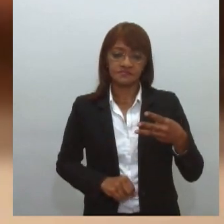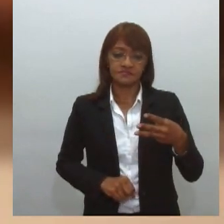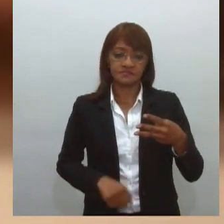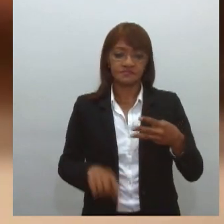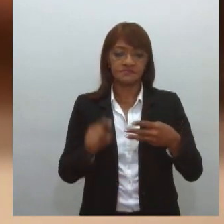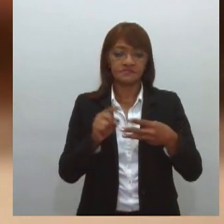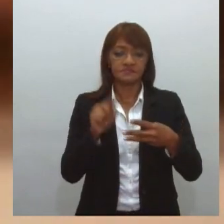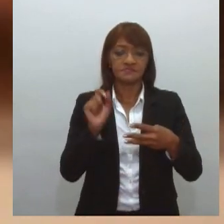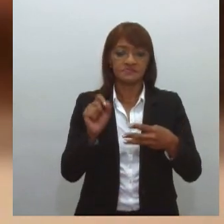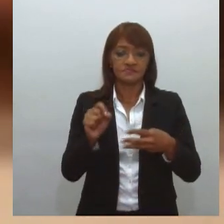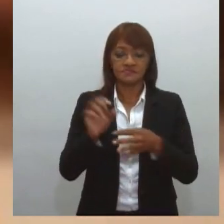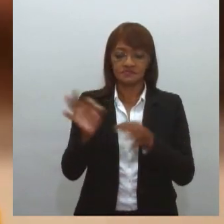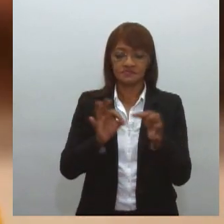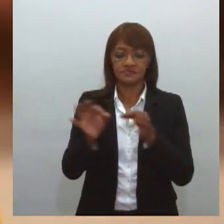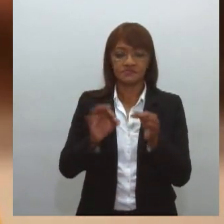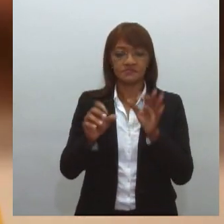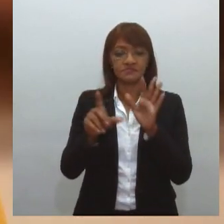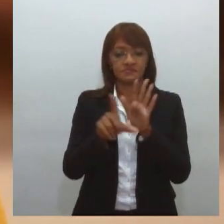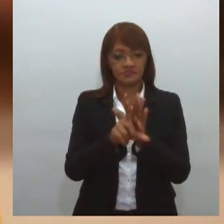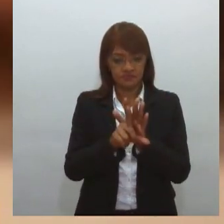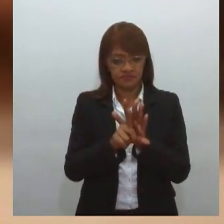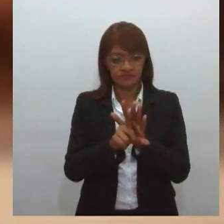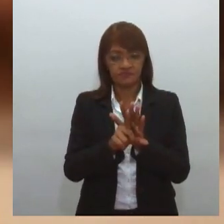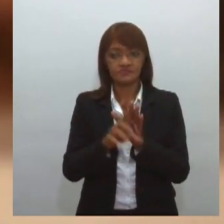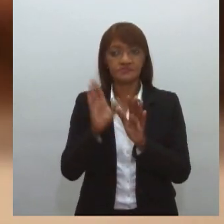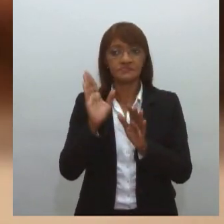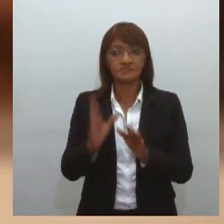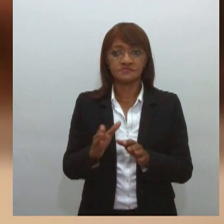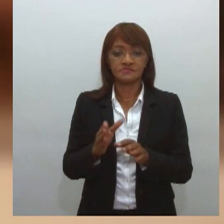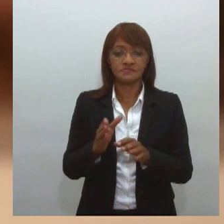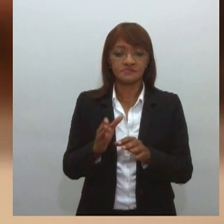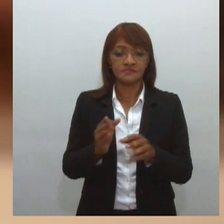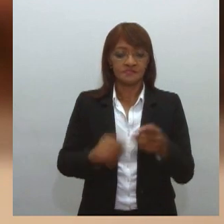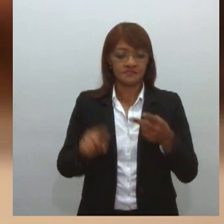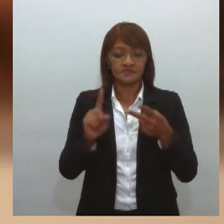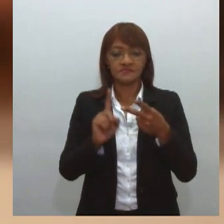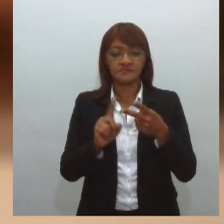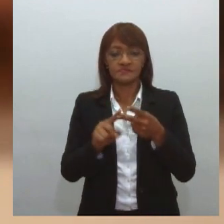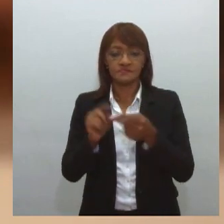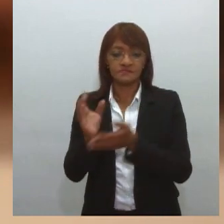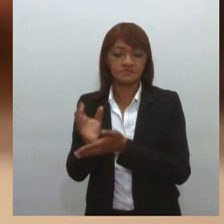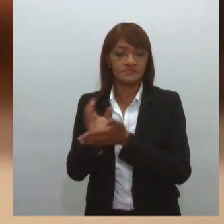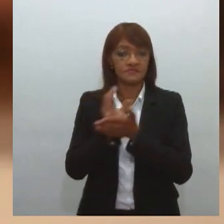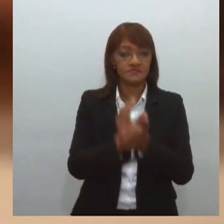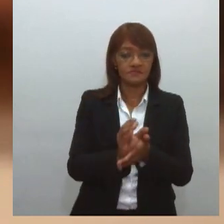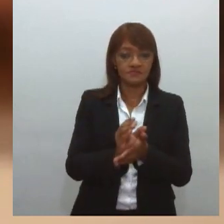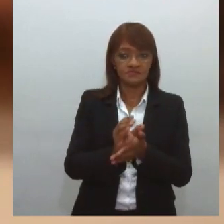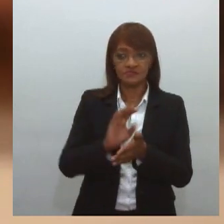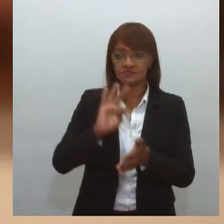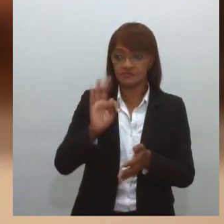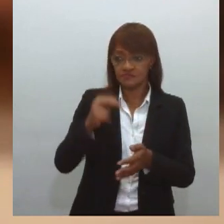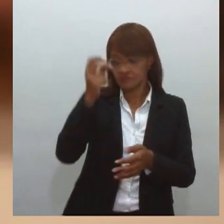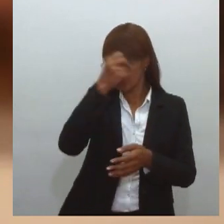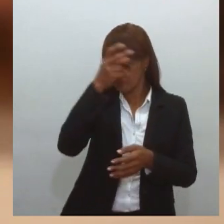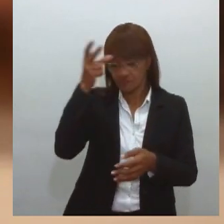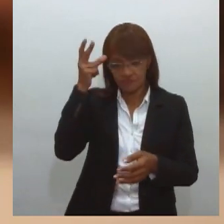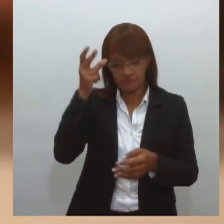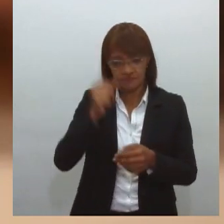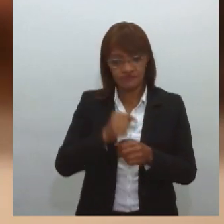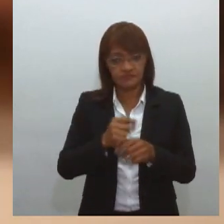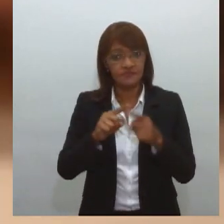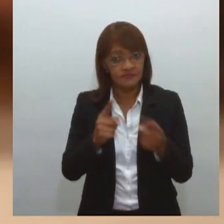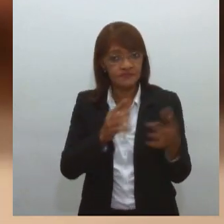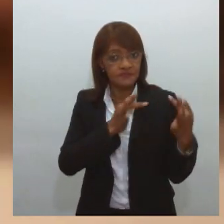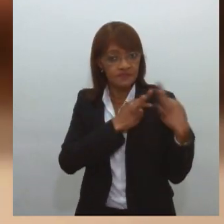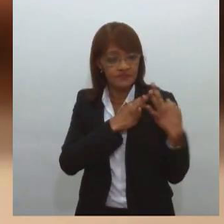de leis, buscar recurso. A segunda delas, buscar recurso para os municípios. Mas a função essencial é